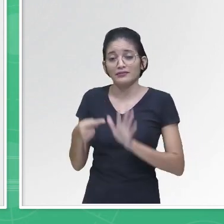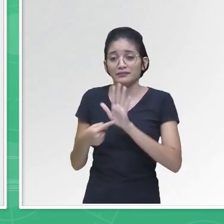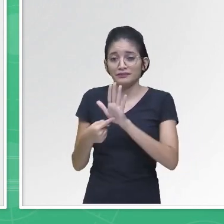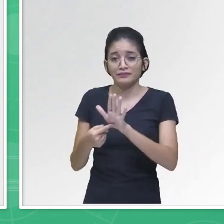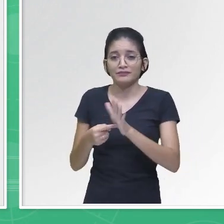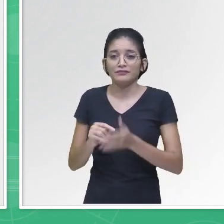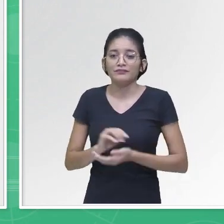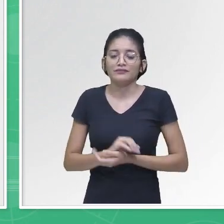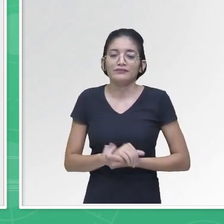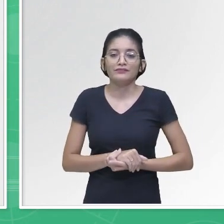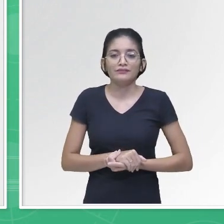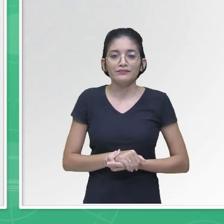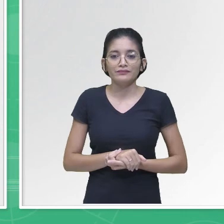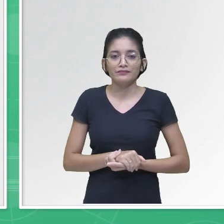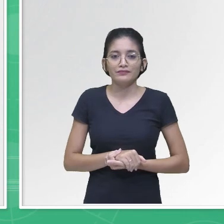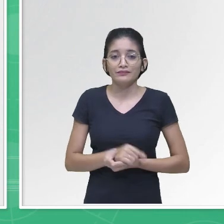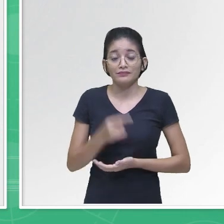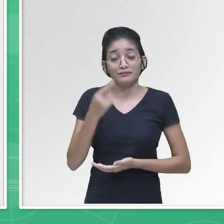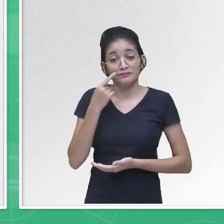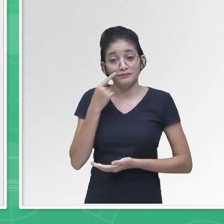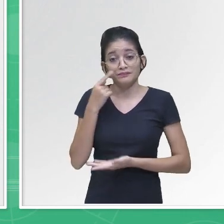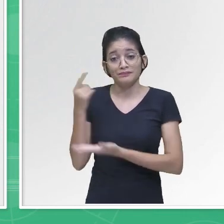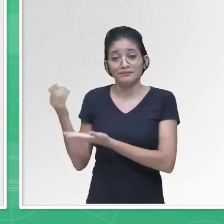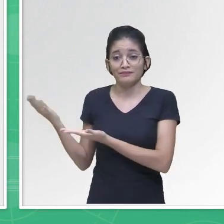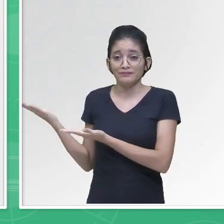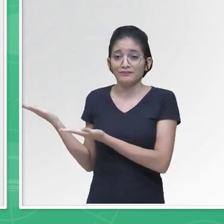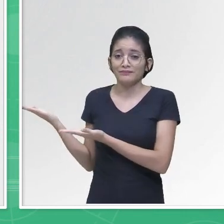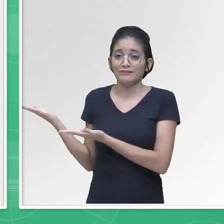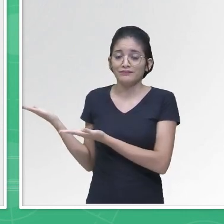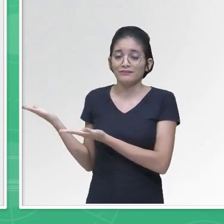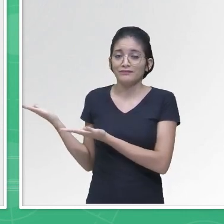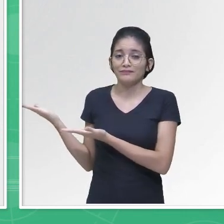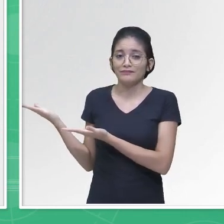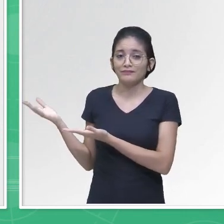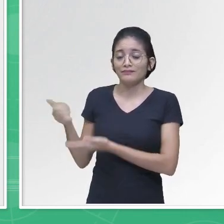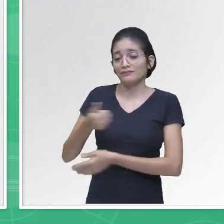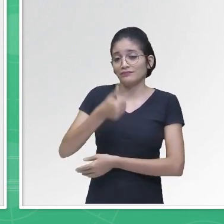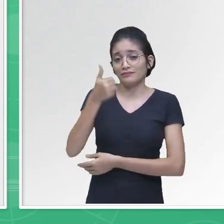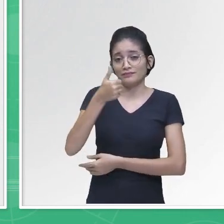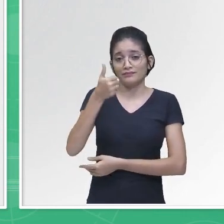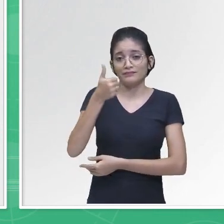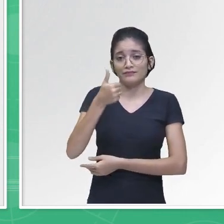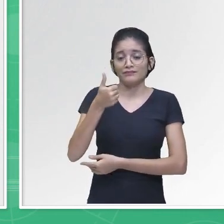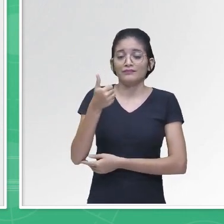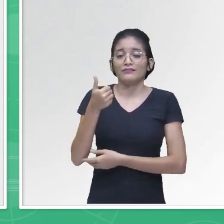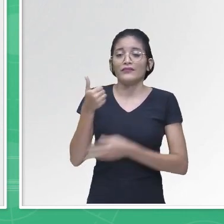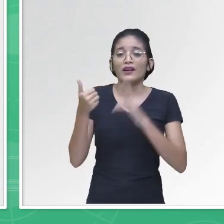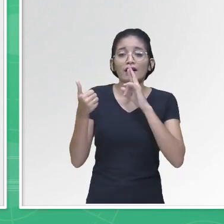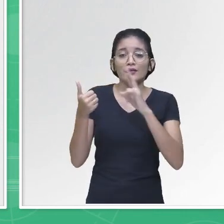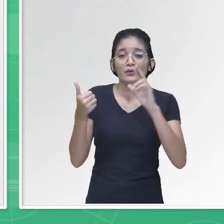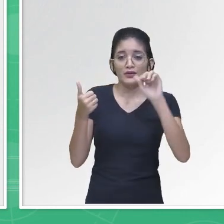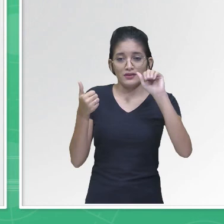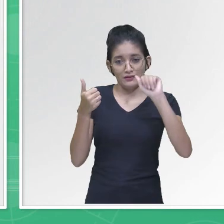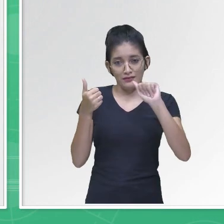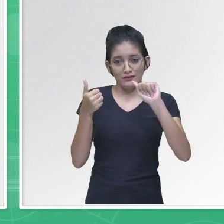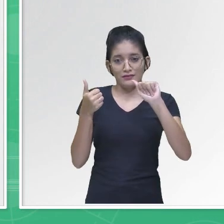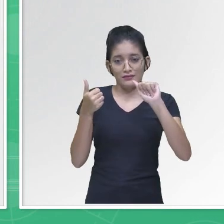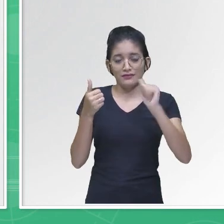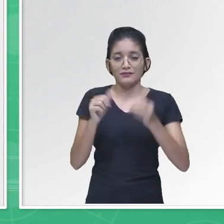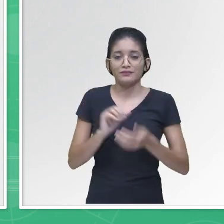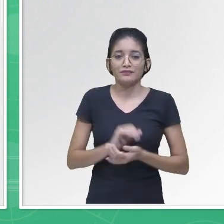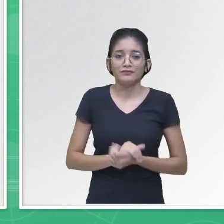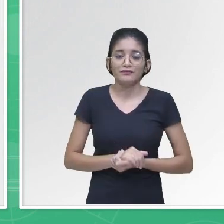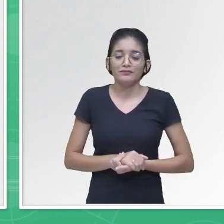eles. Então, eu tenho aí, ó, a primeira questão, né? Letra A, ela é saturada com corpo